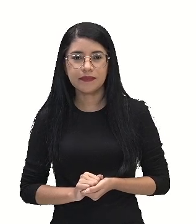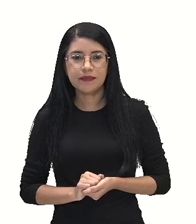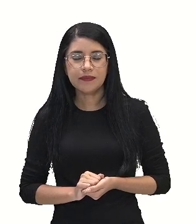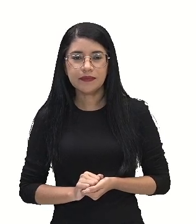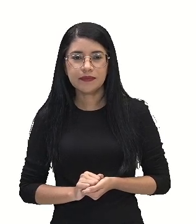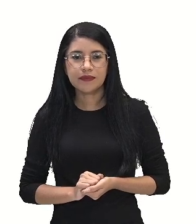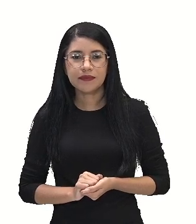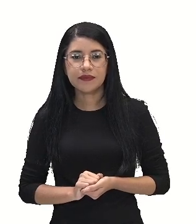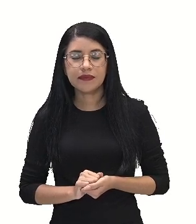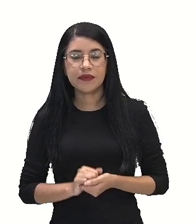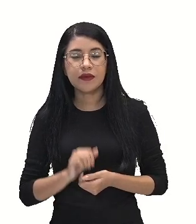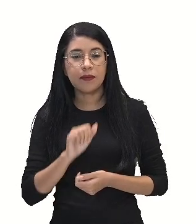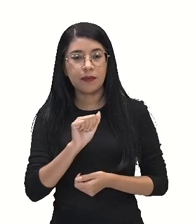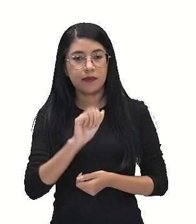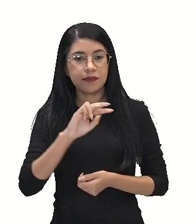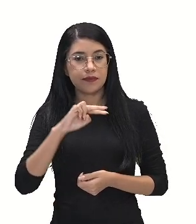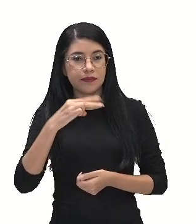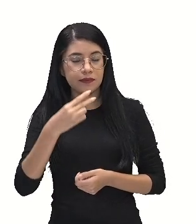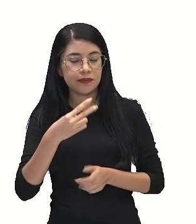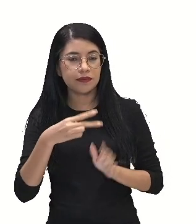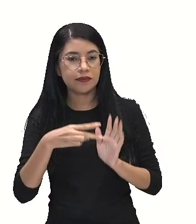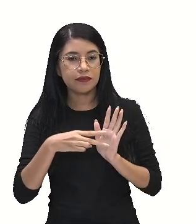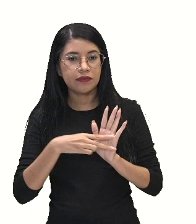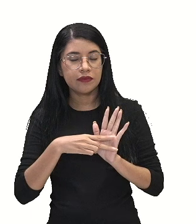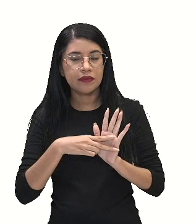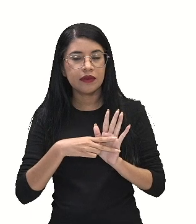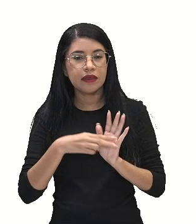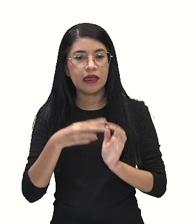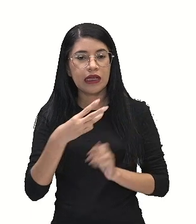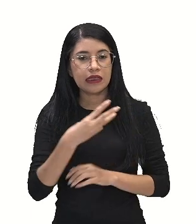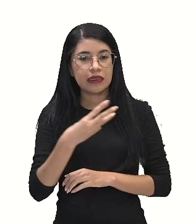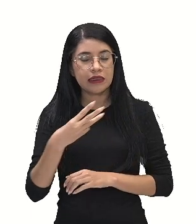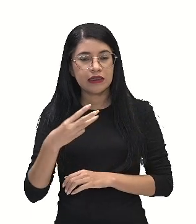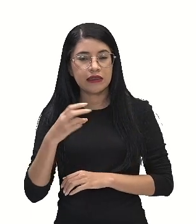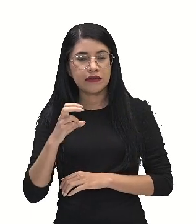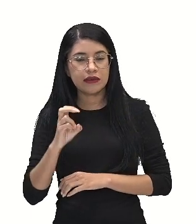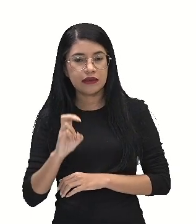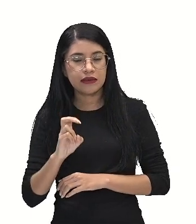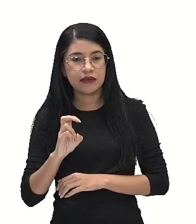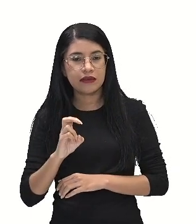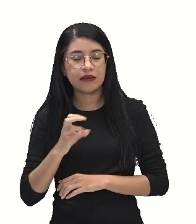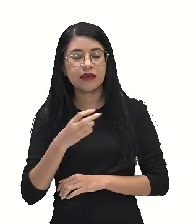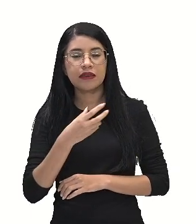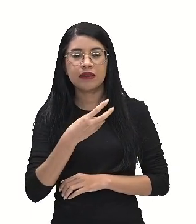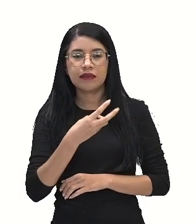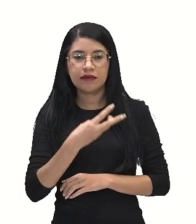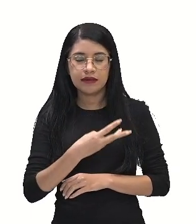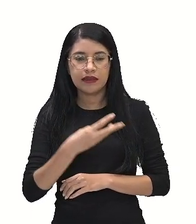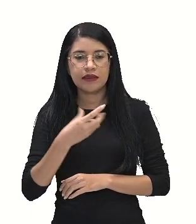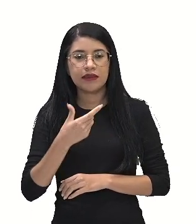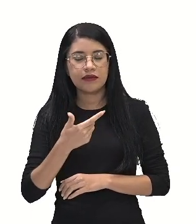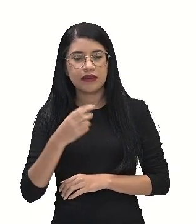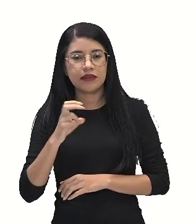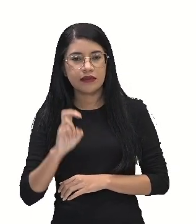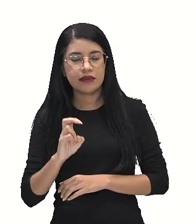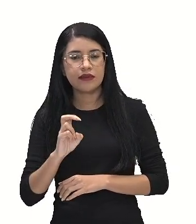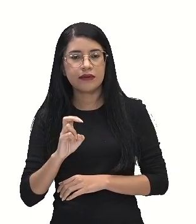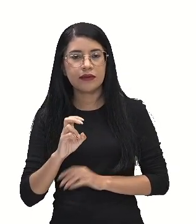A ao quadrado igual, aqui vai dar 325, né? 100 mais